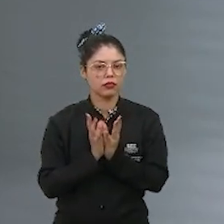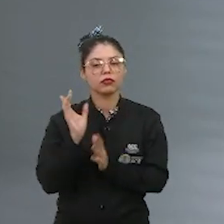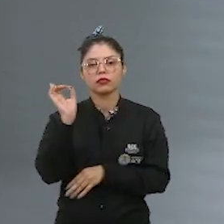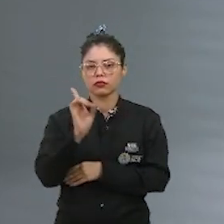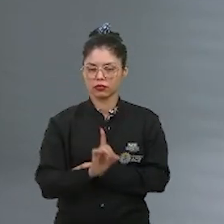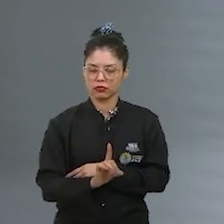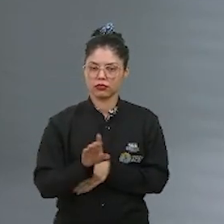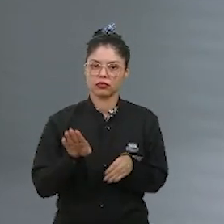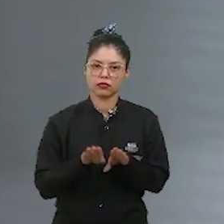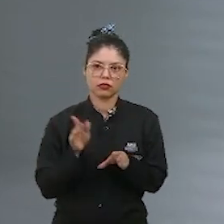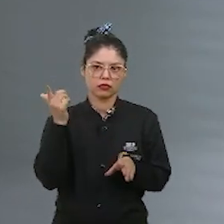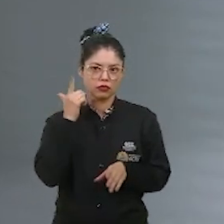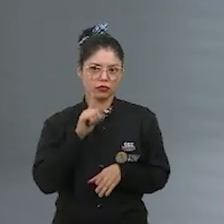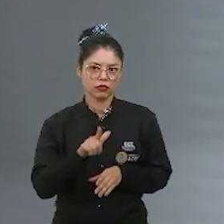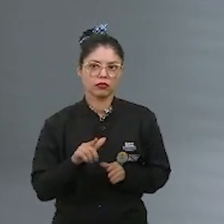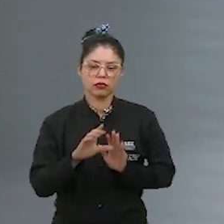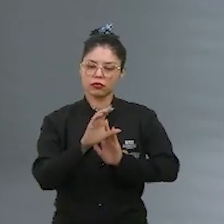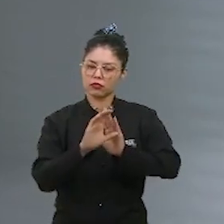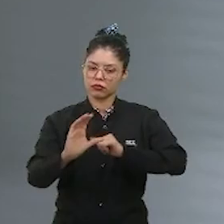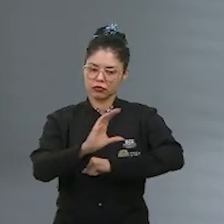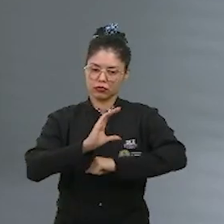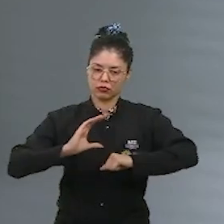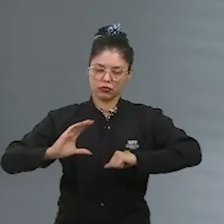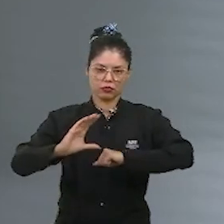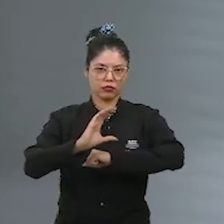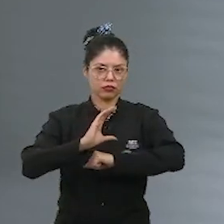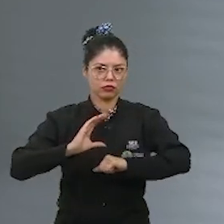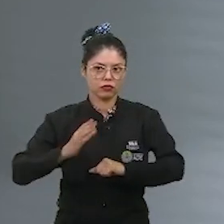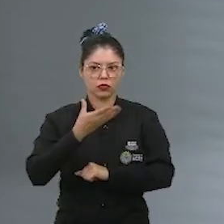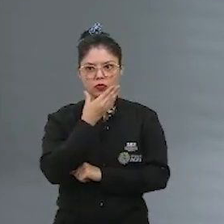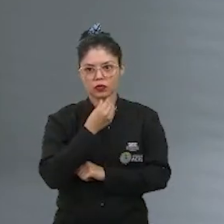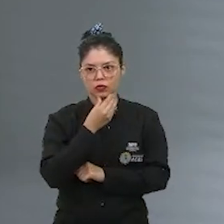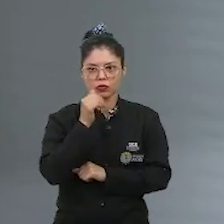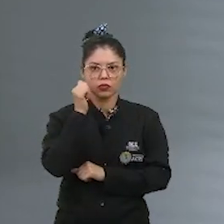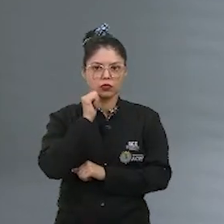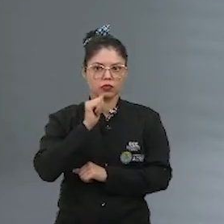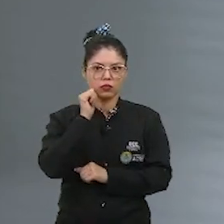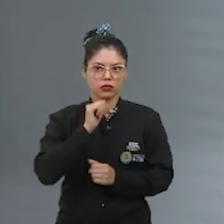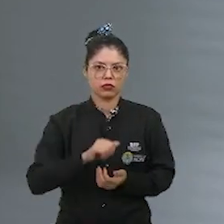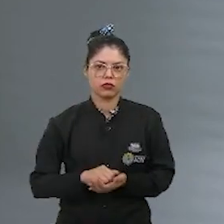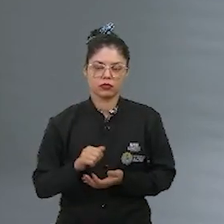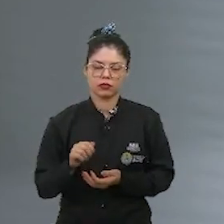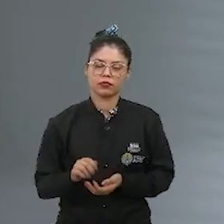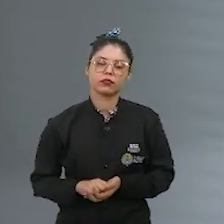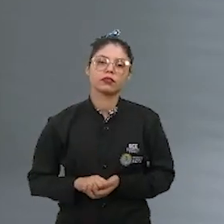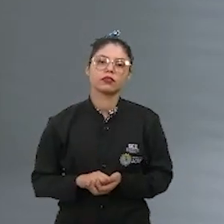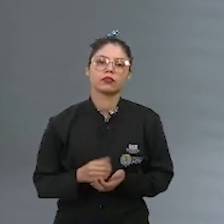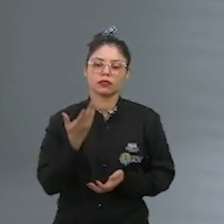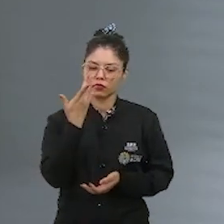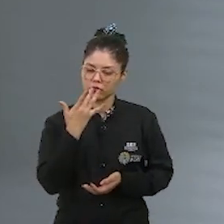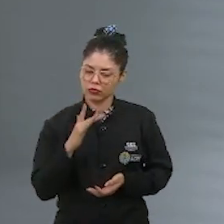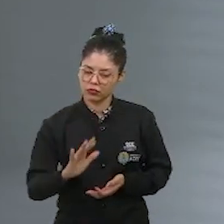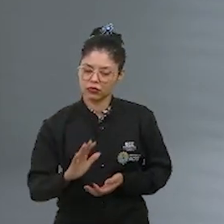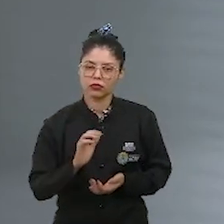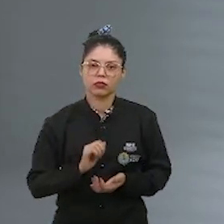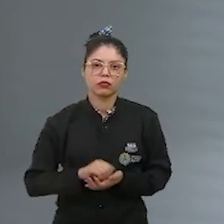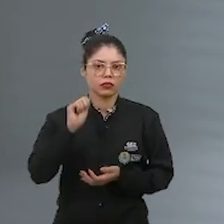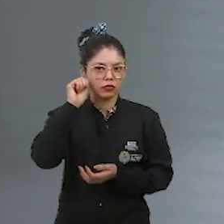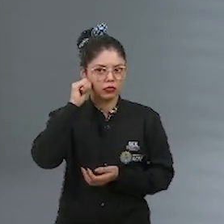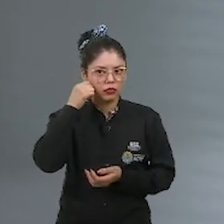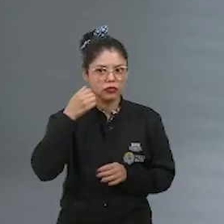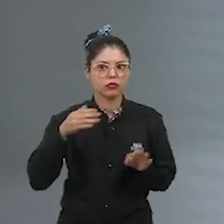direitos garantidos na Constituição para homens, mulheres, negros, crianças, para